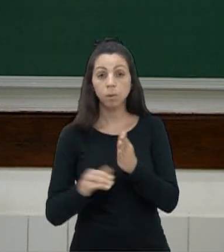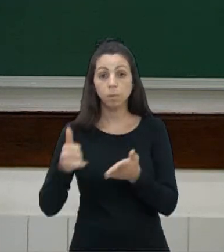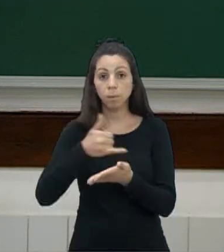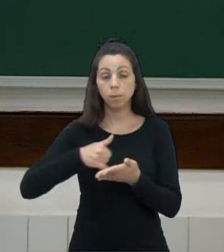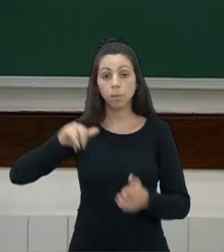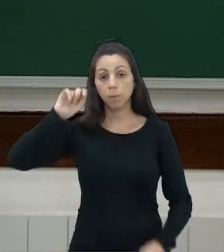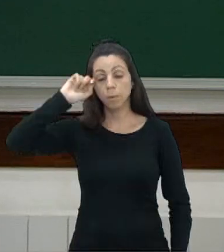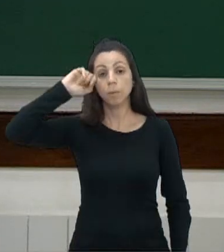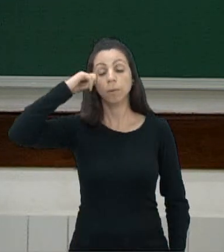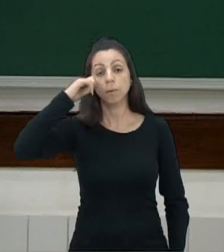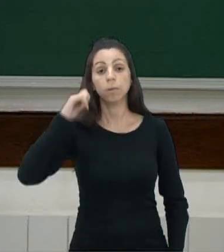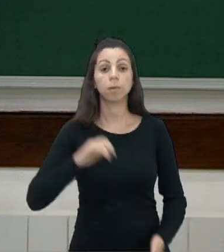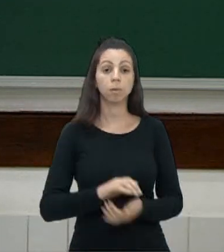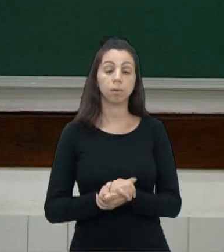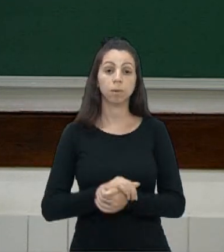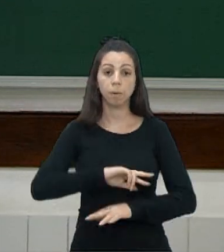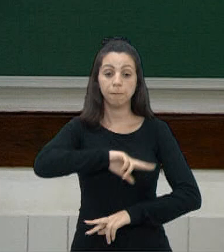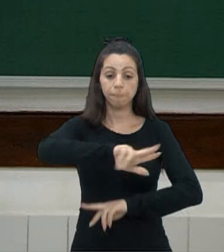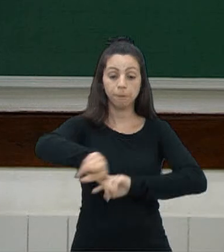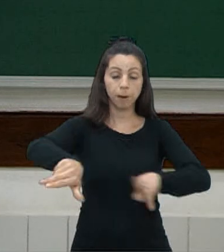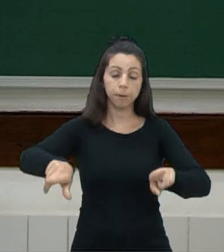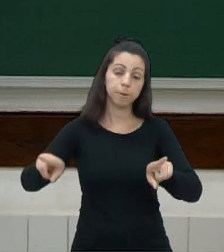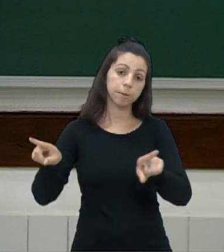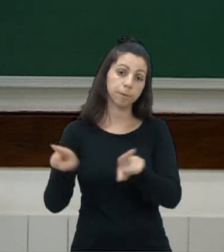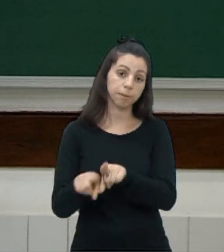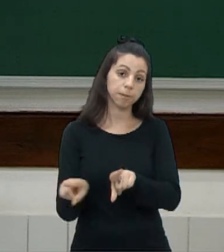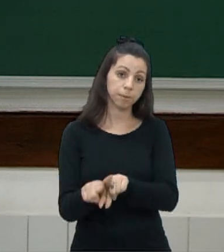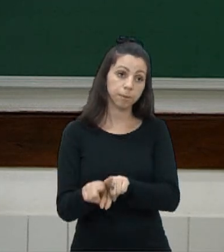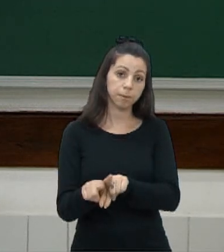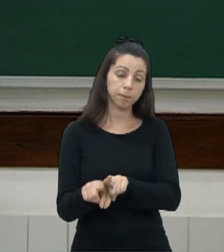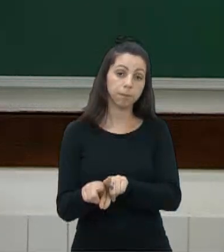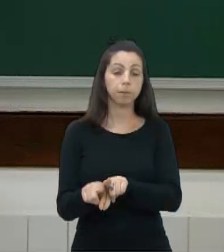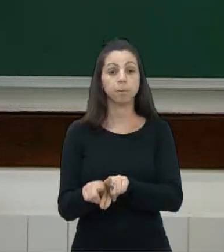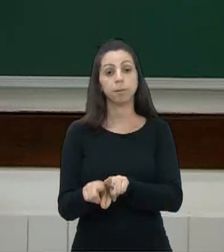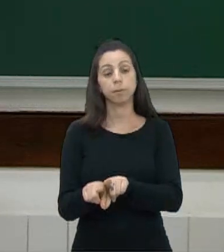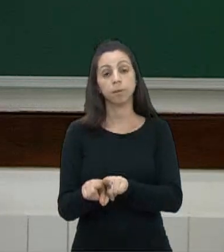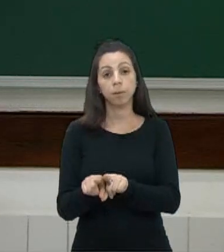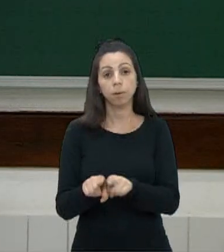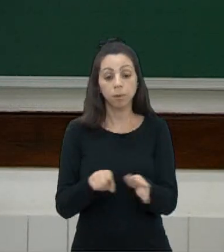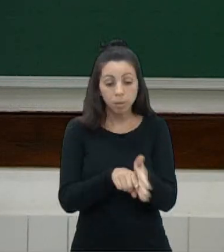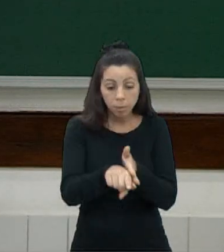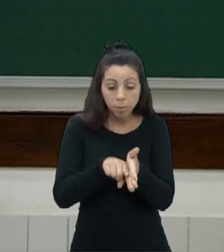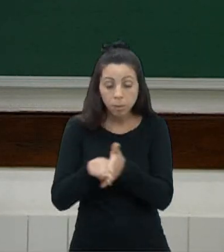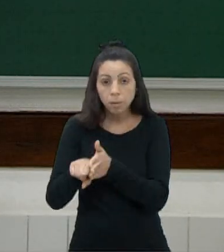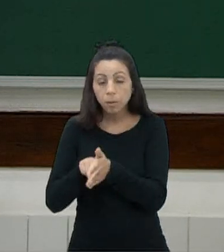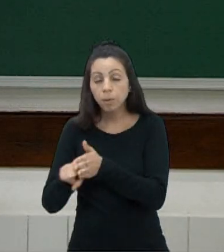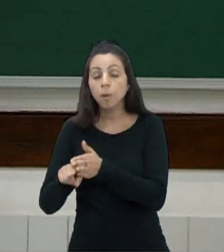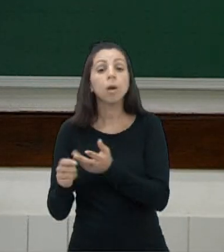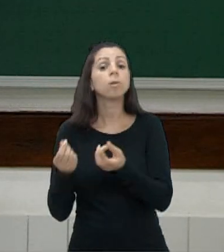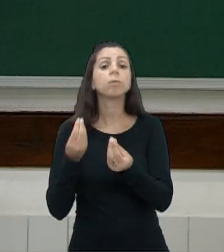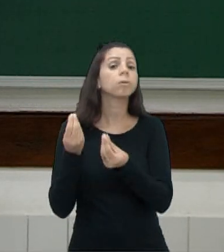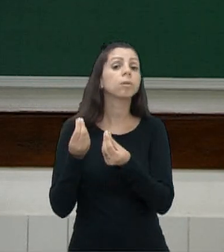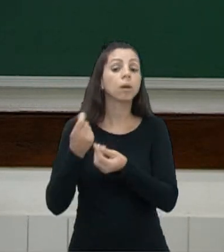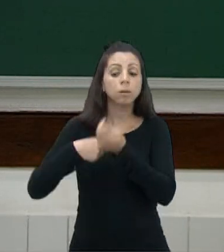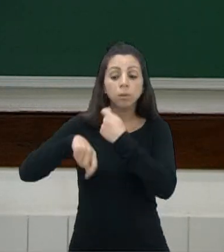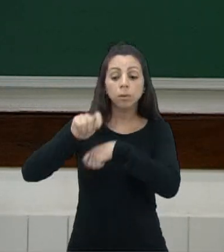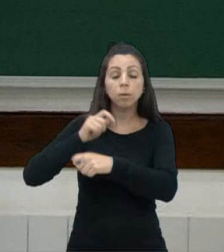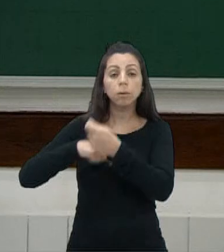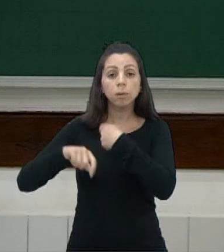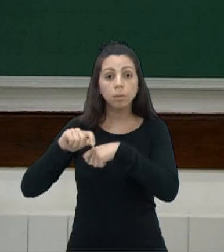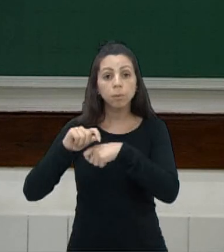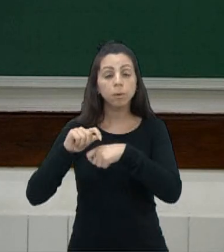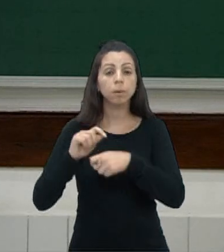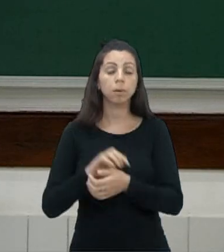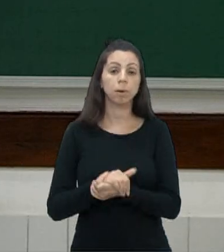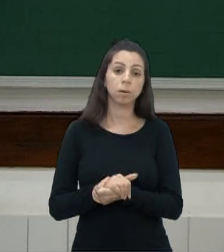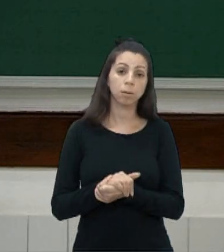várias bacias sedimentares, há que se fazer um estudo da viabilidade econômica, que tem que se levar em